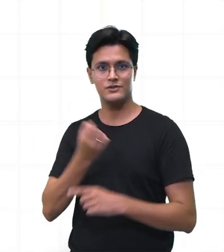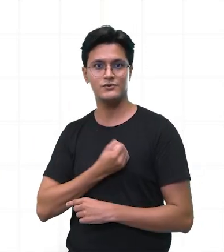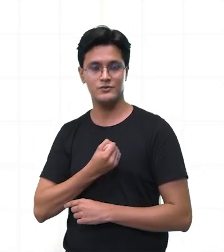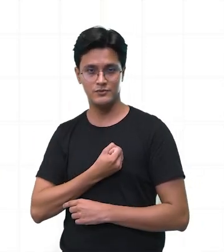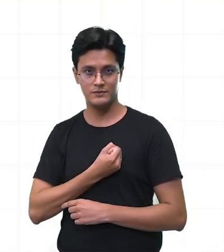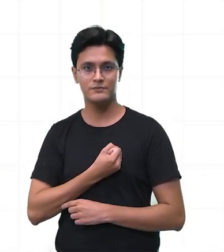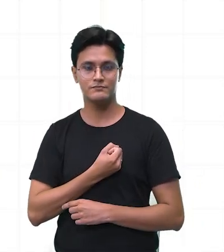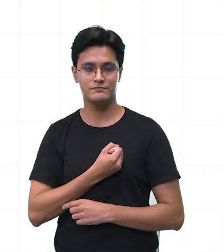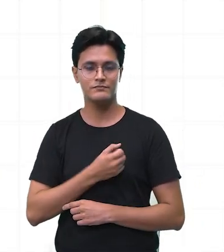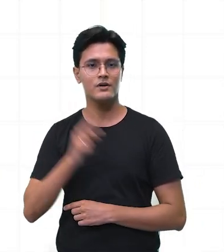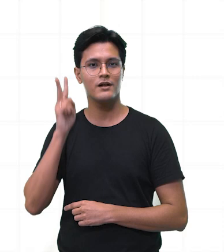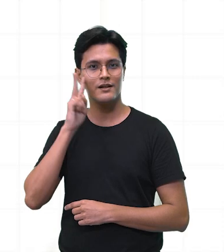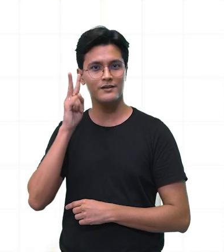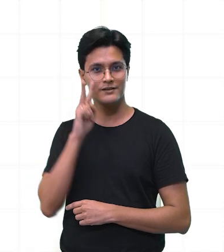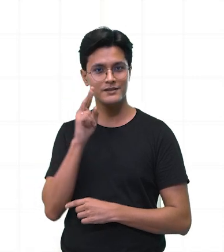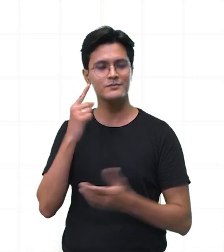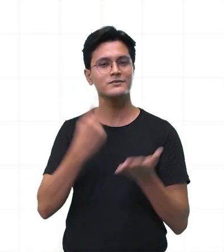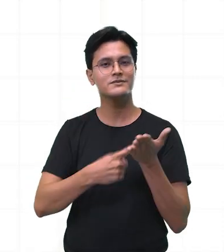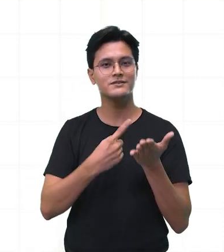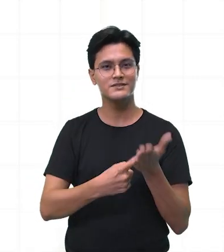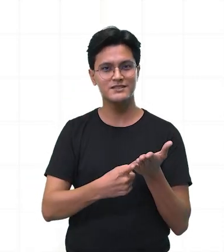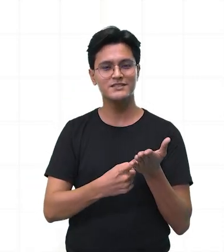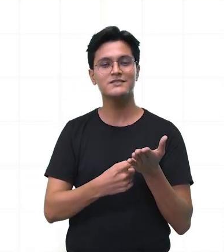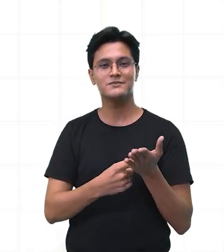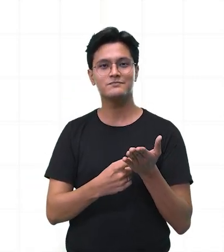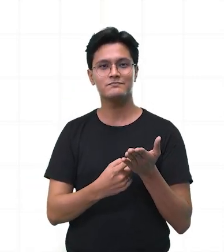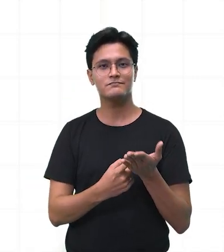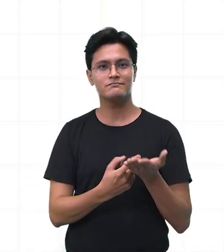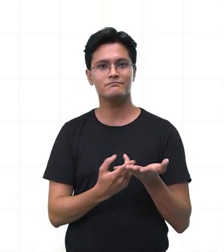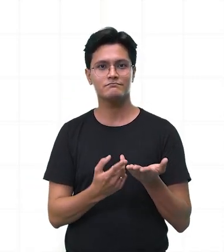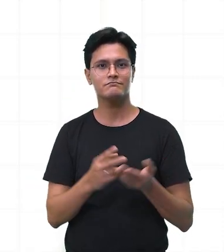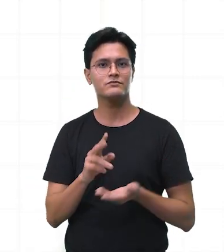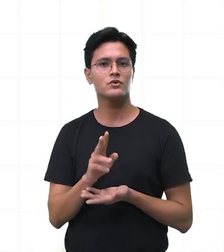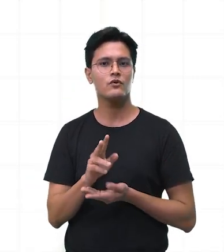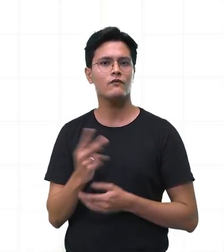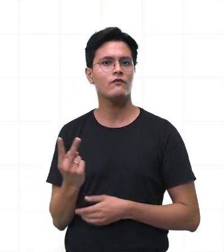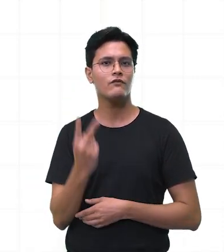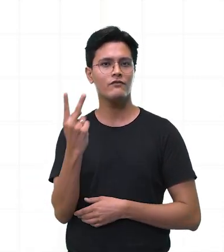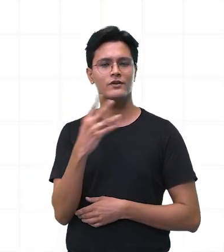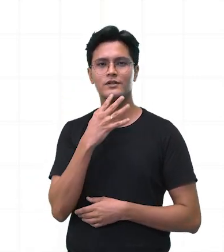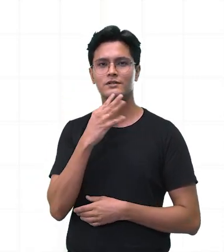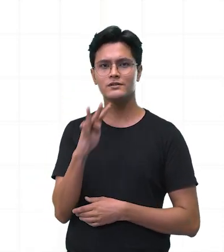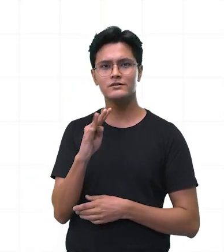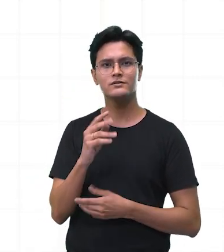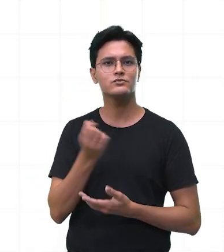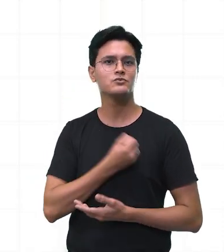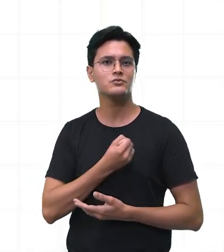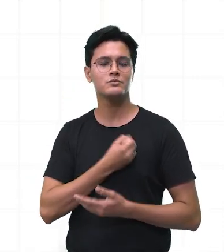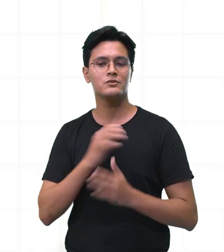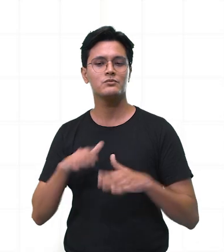número. E lembra do nosso combinado? Nós vamos chamar esse valor desconhecido de que número? Nós vamos chamar esse valor desconhecido